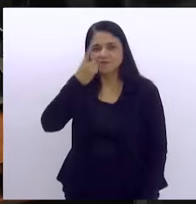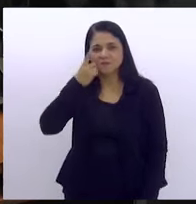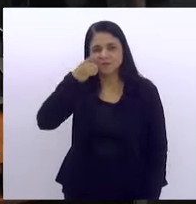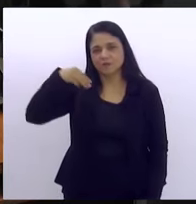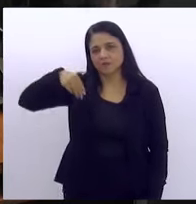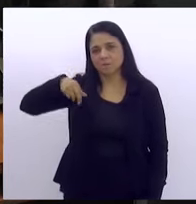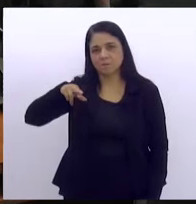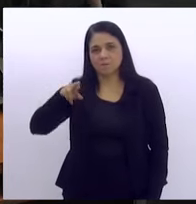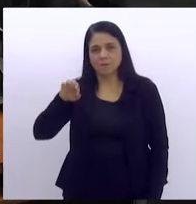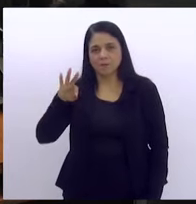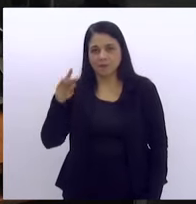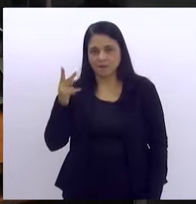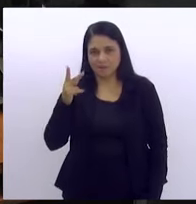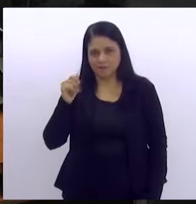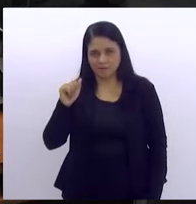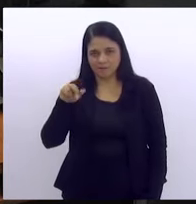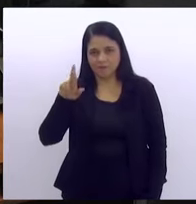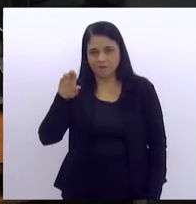Marta Rocha.